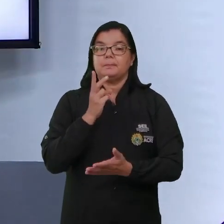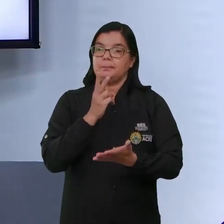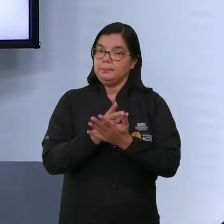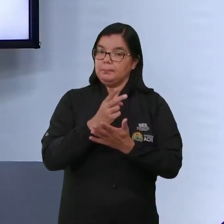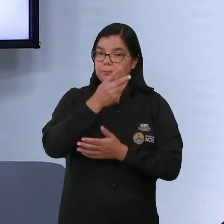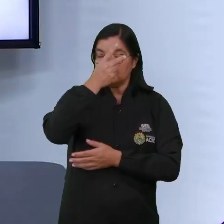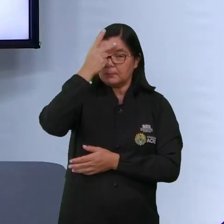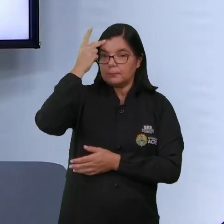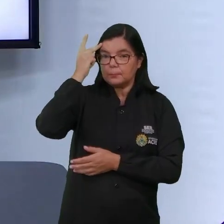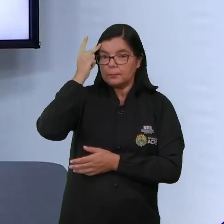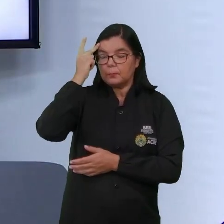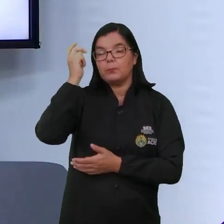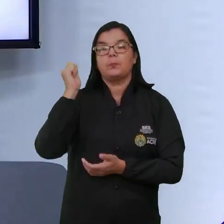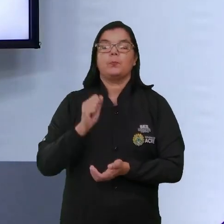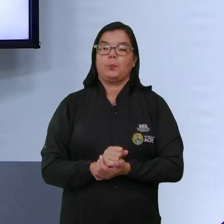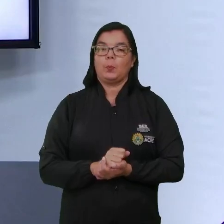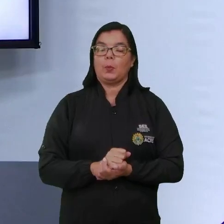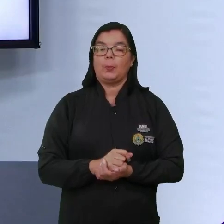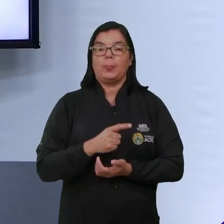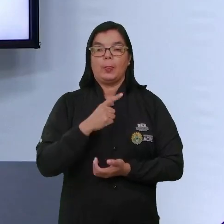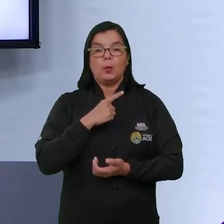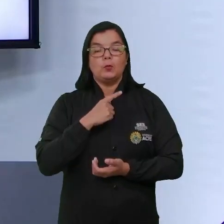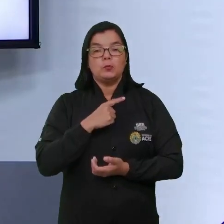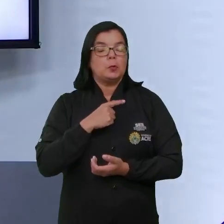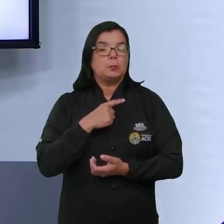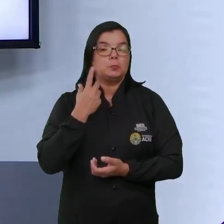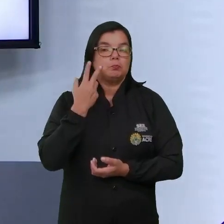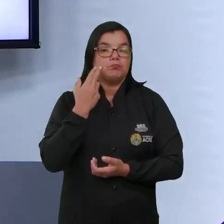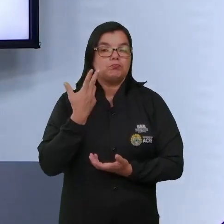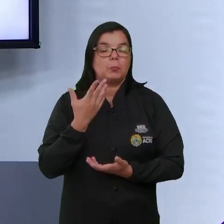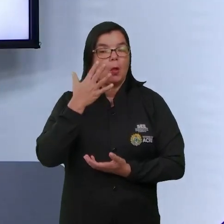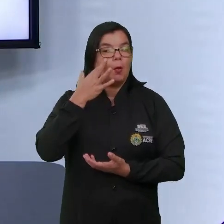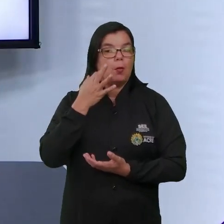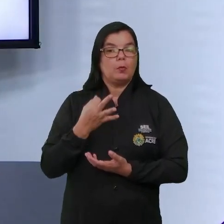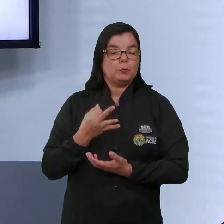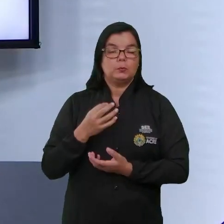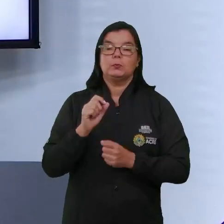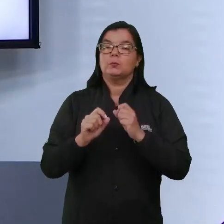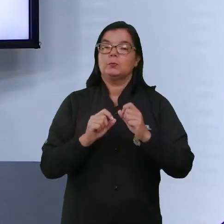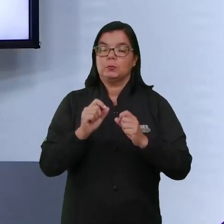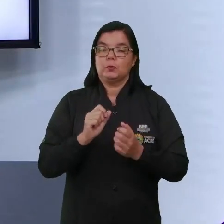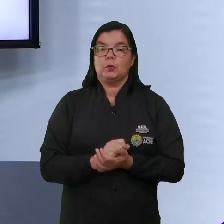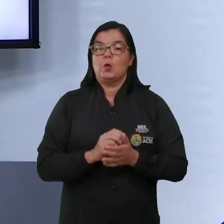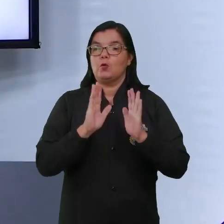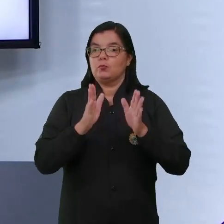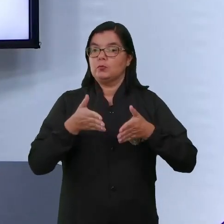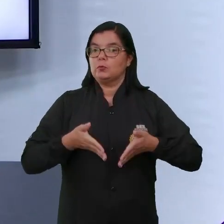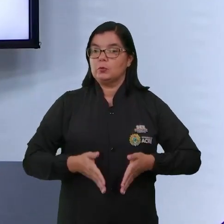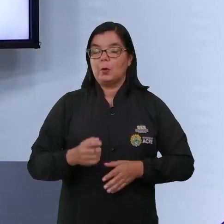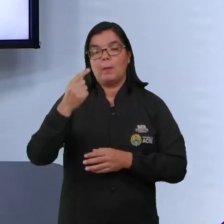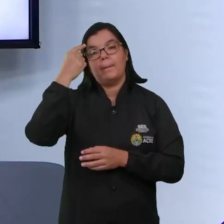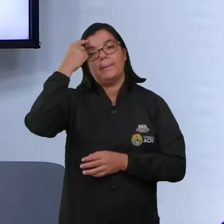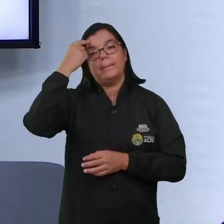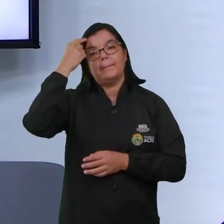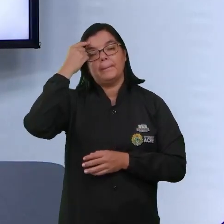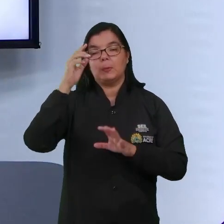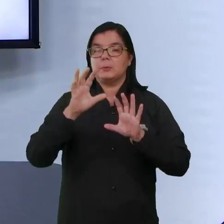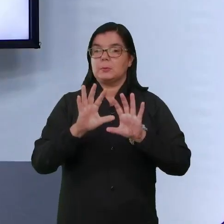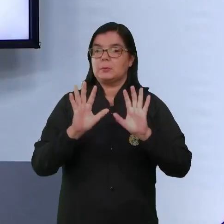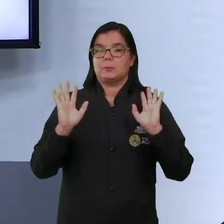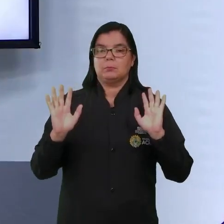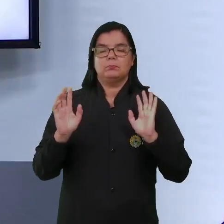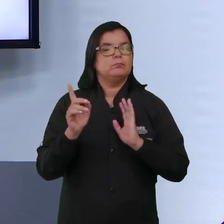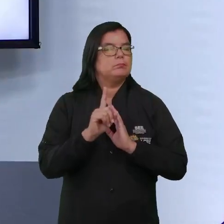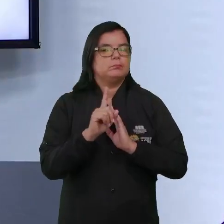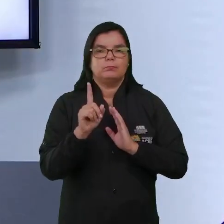as pessoas, no seu senso comum, elas afirmam o seguinte: eu já nasci pensando assim.